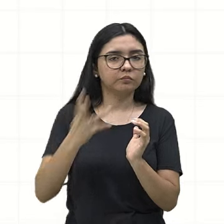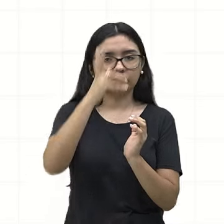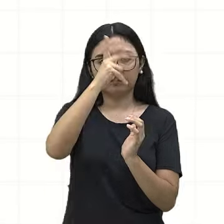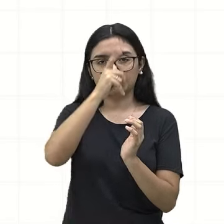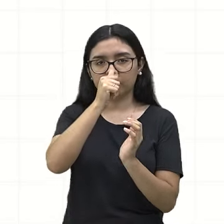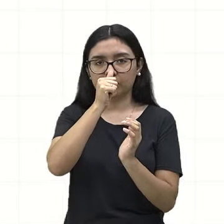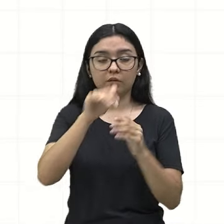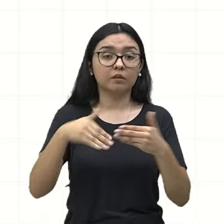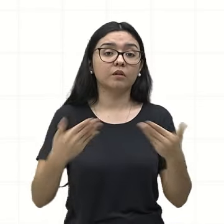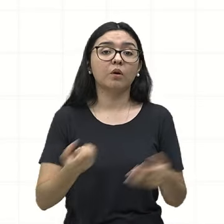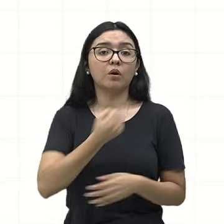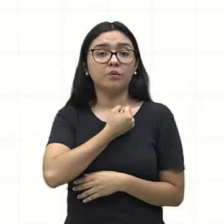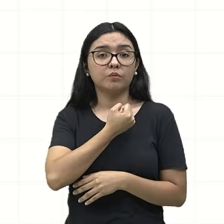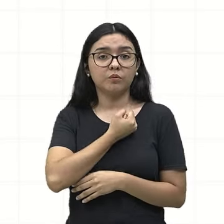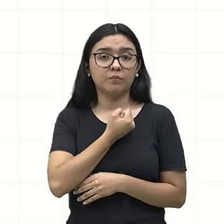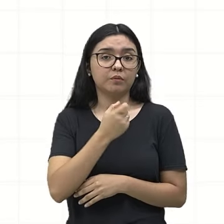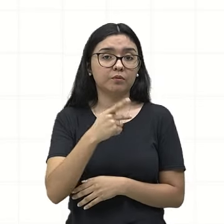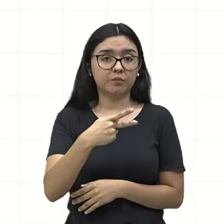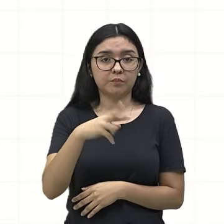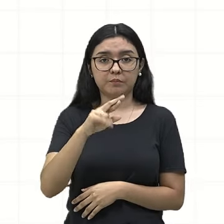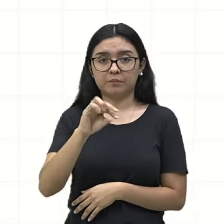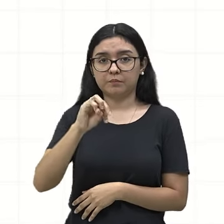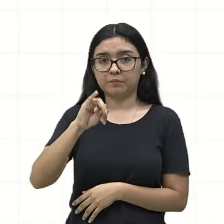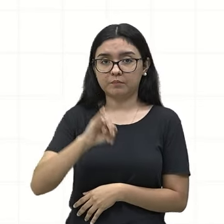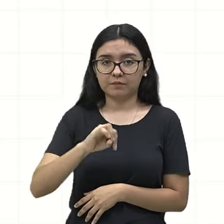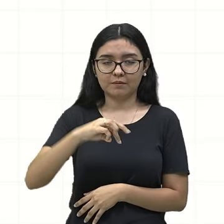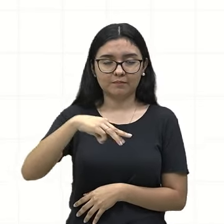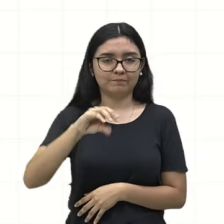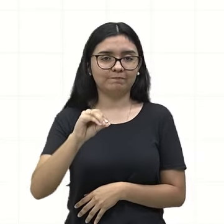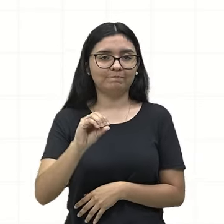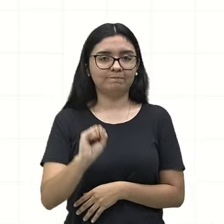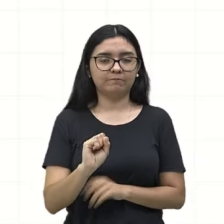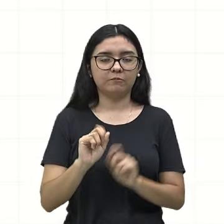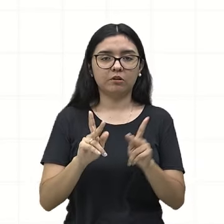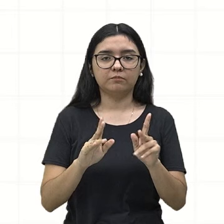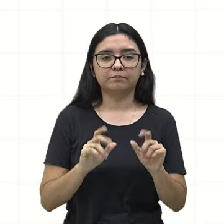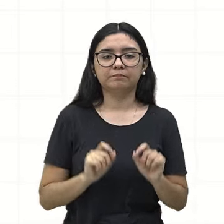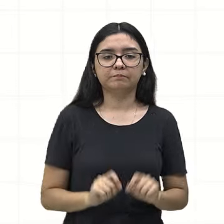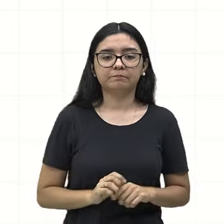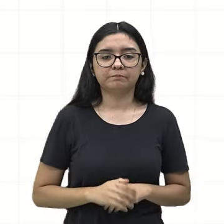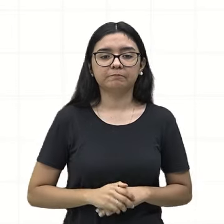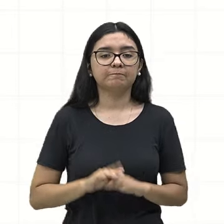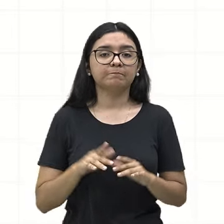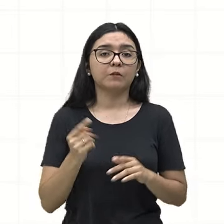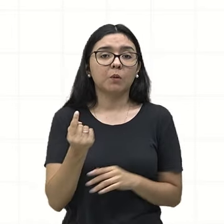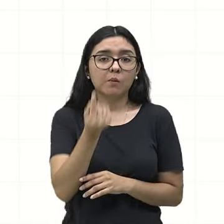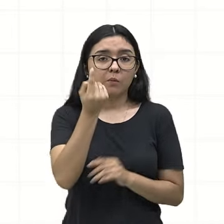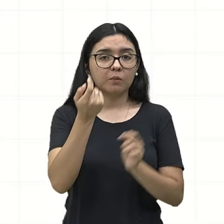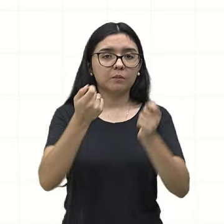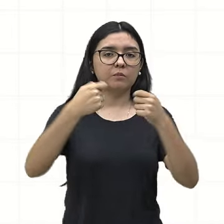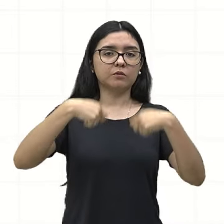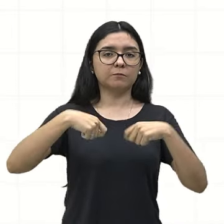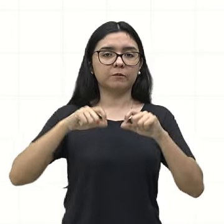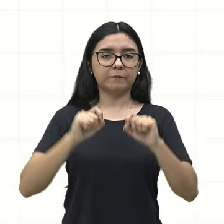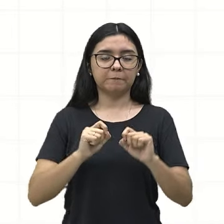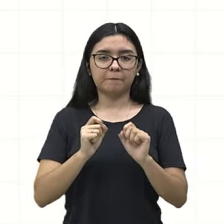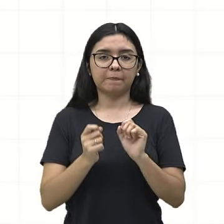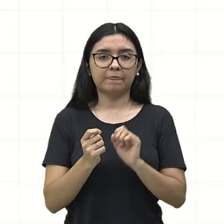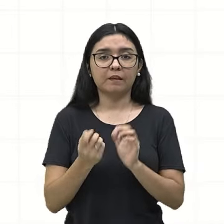de números primos, tá legal? Então, a única possibilidade é fazer um